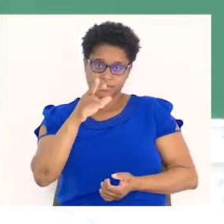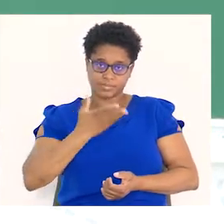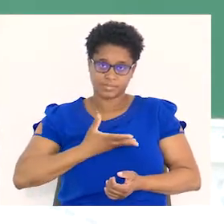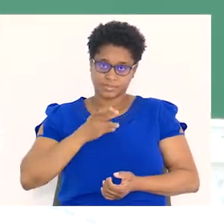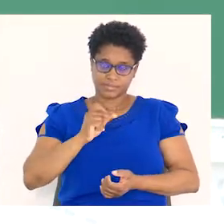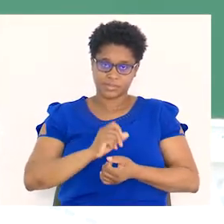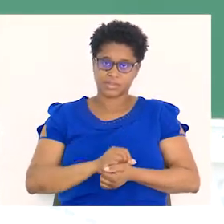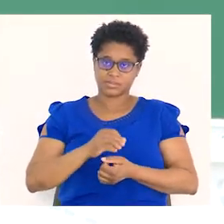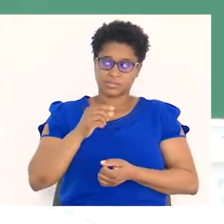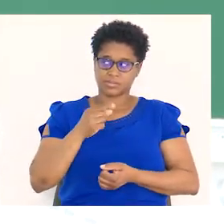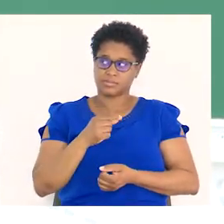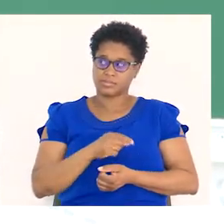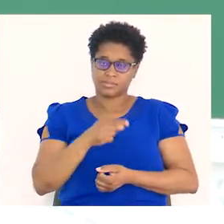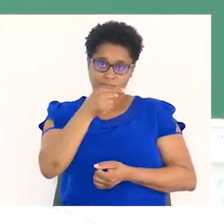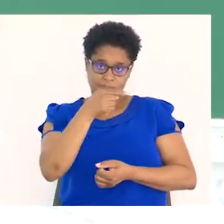portão.